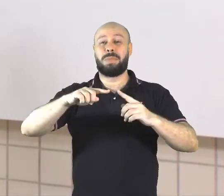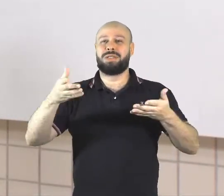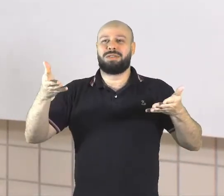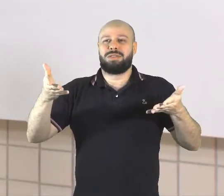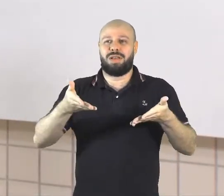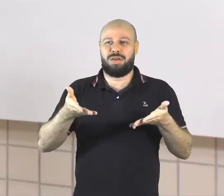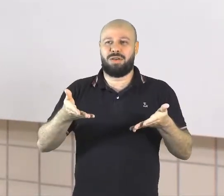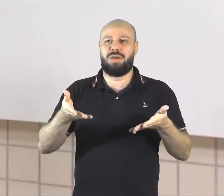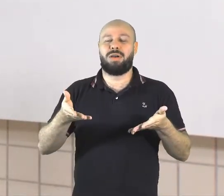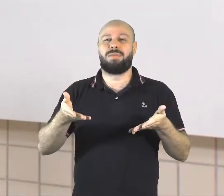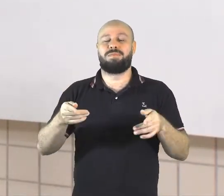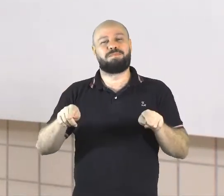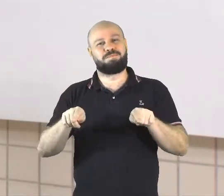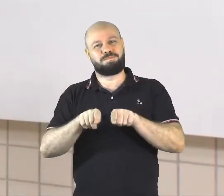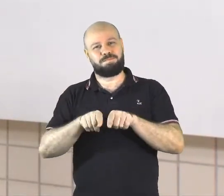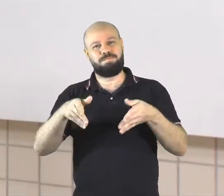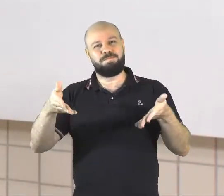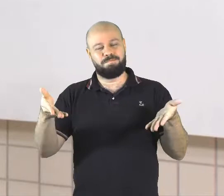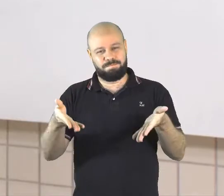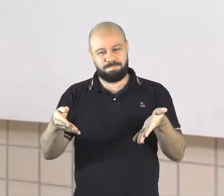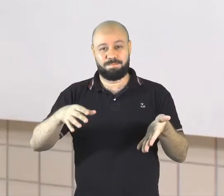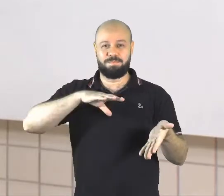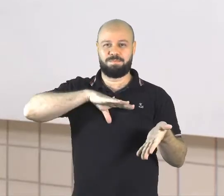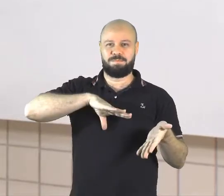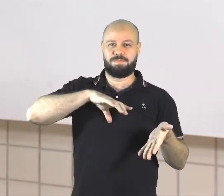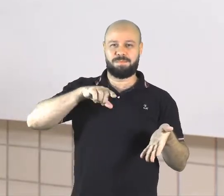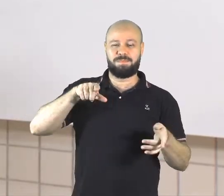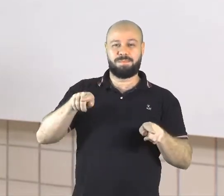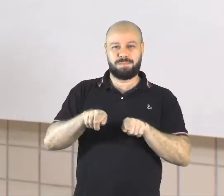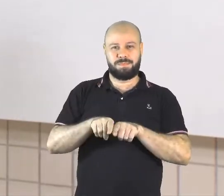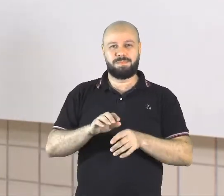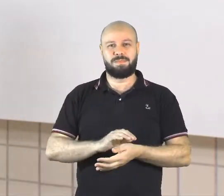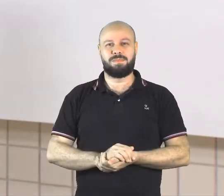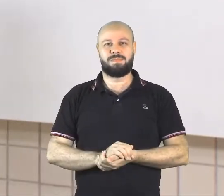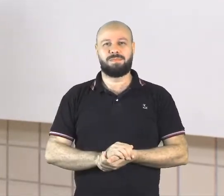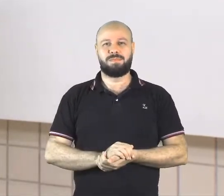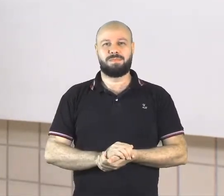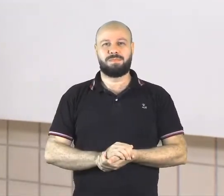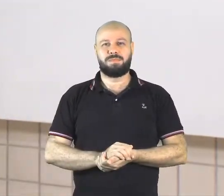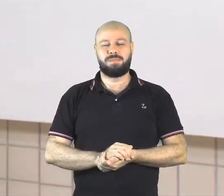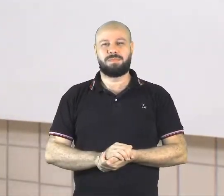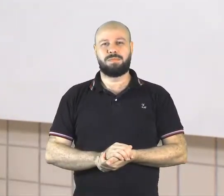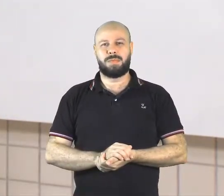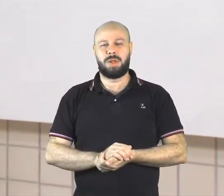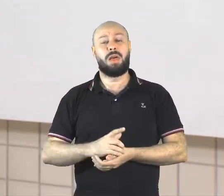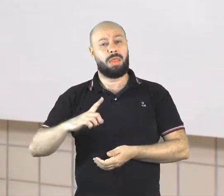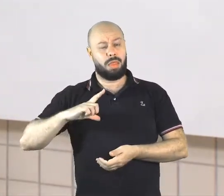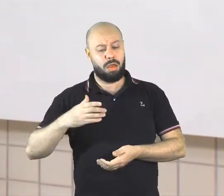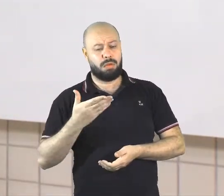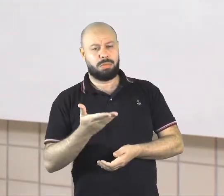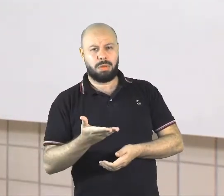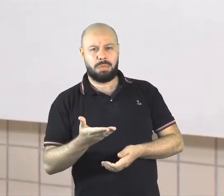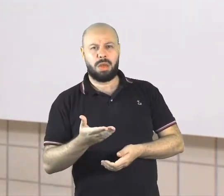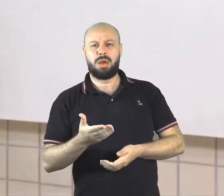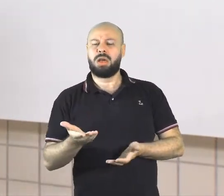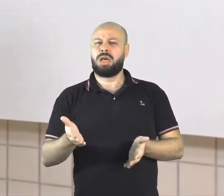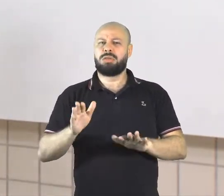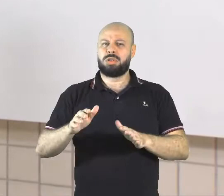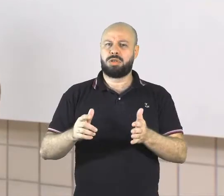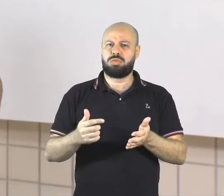aqui na nossa aula de língua portuguesa. Eles também estão presentes na leitura de reportagens,